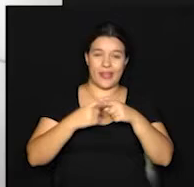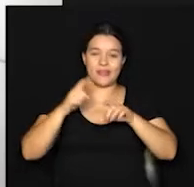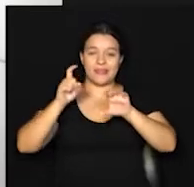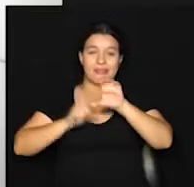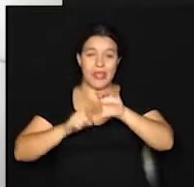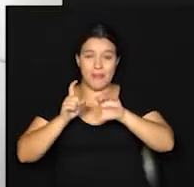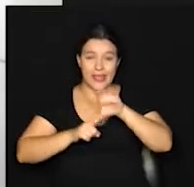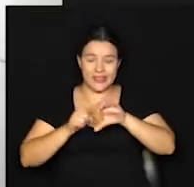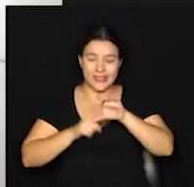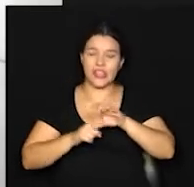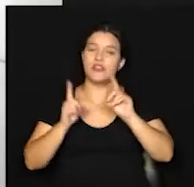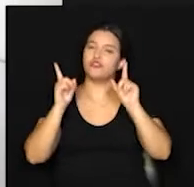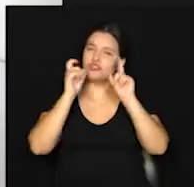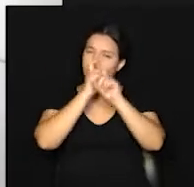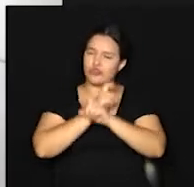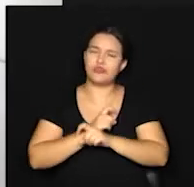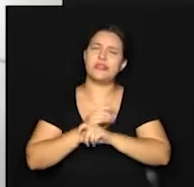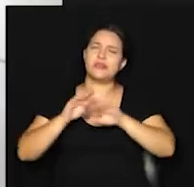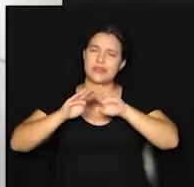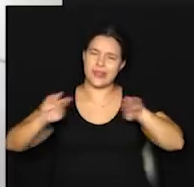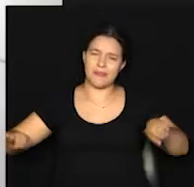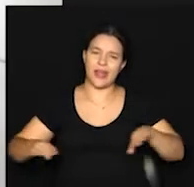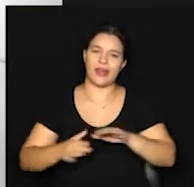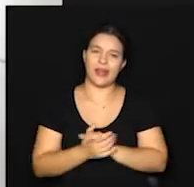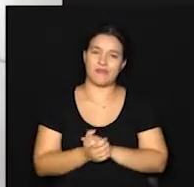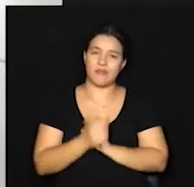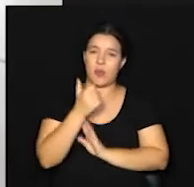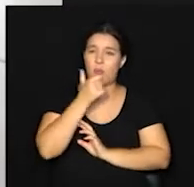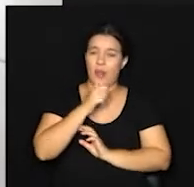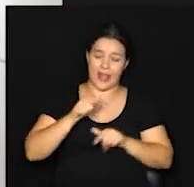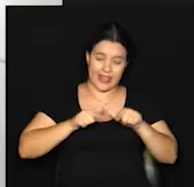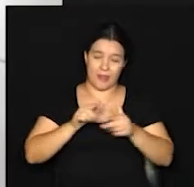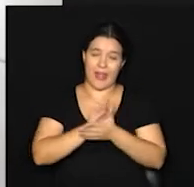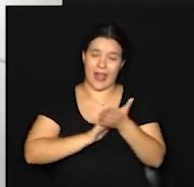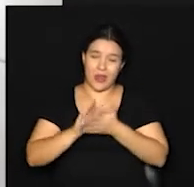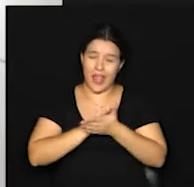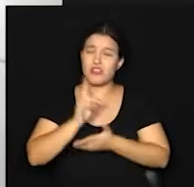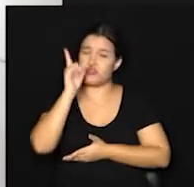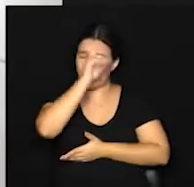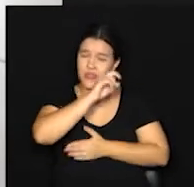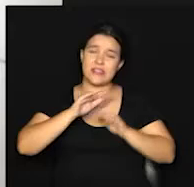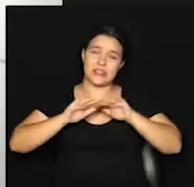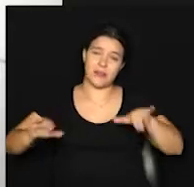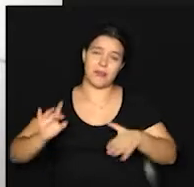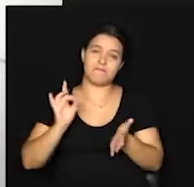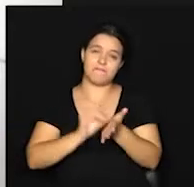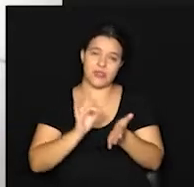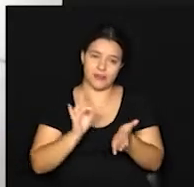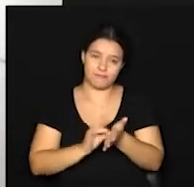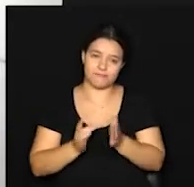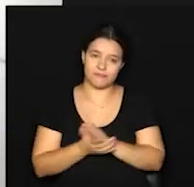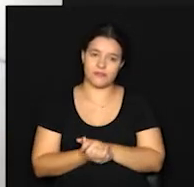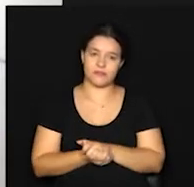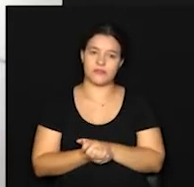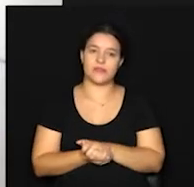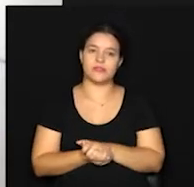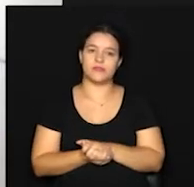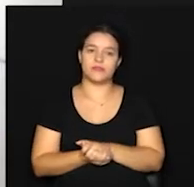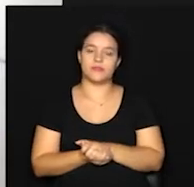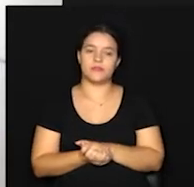pessoa economicamente, é muito difícil sair daquilo dali, né? Sim. Mas tanto emocionalmente quanto